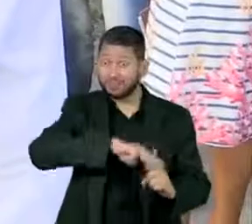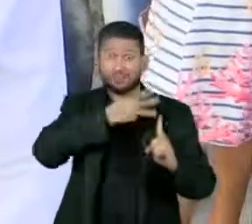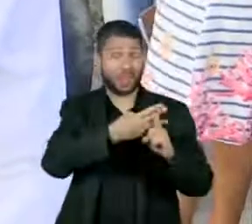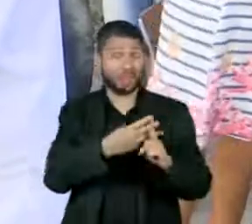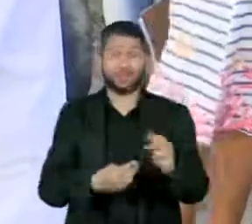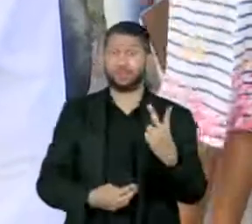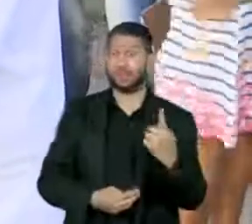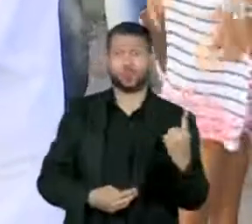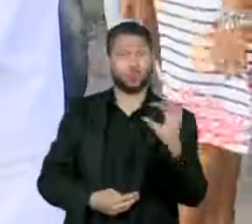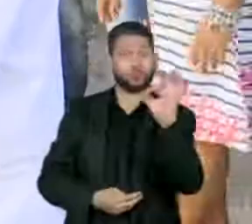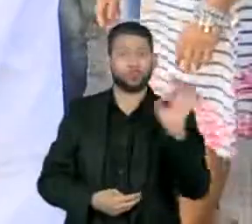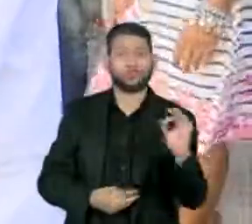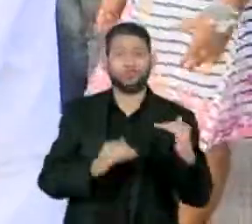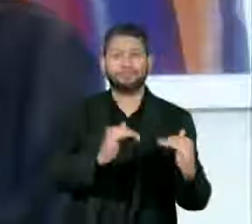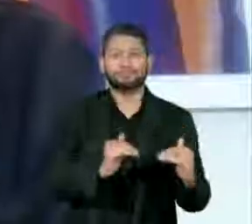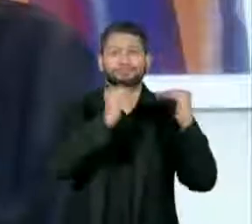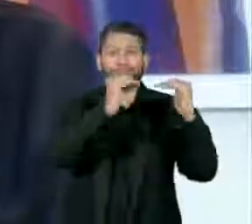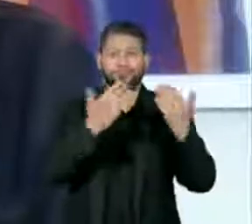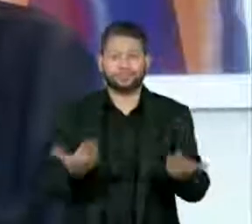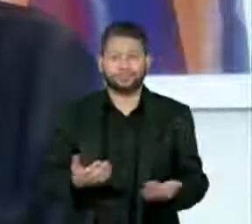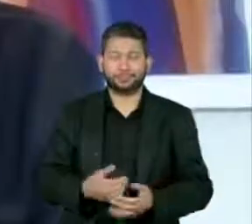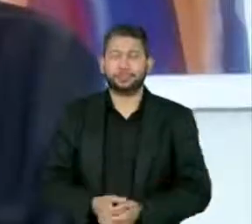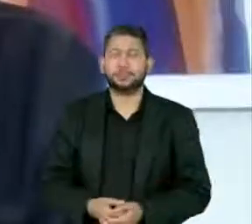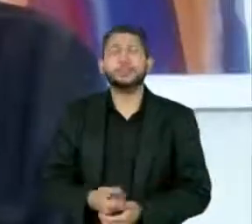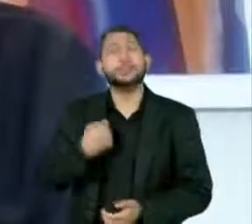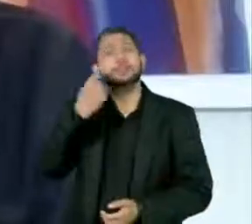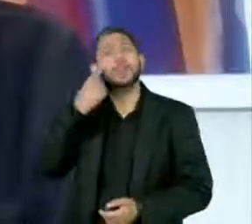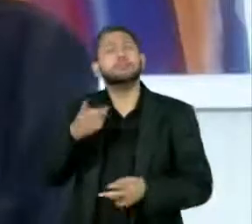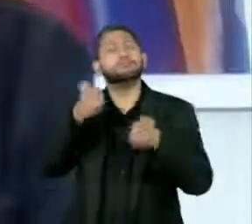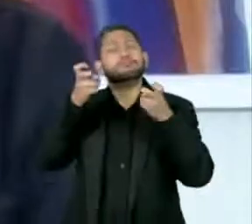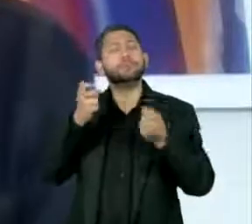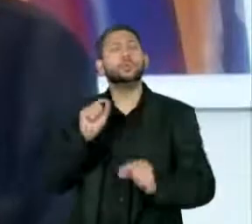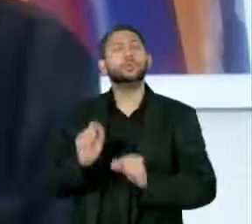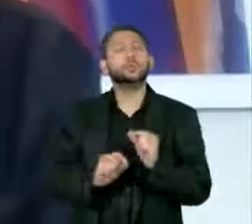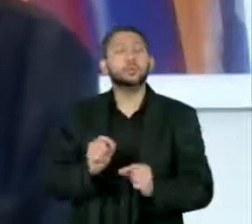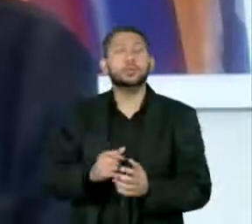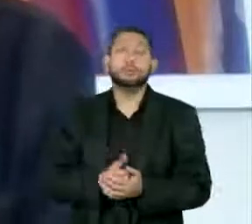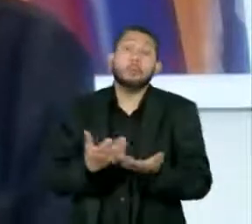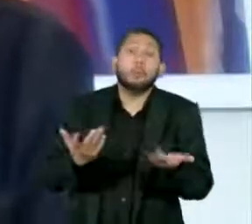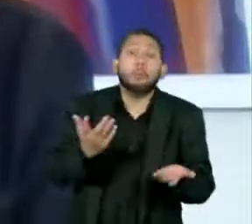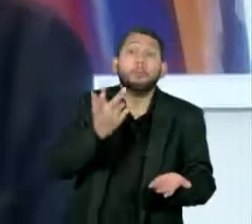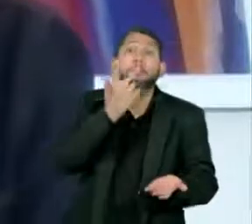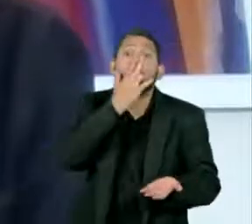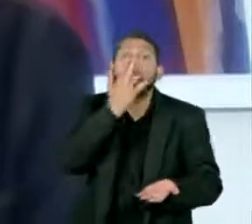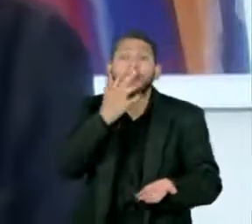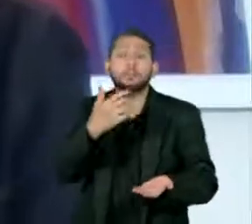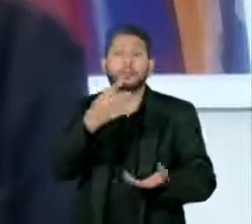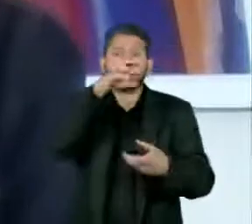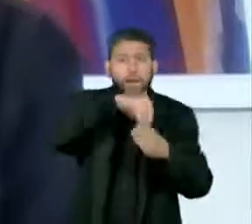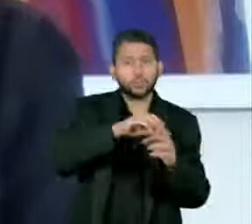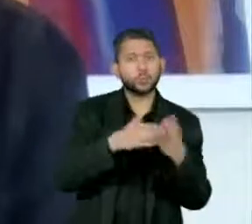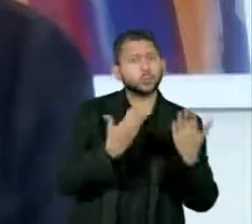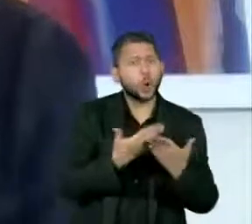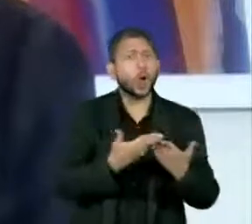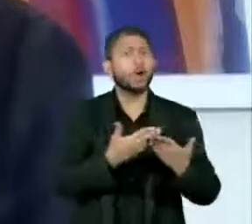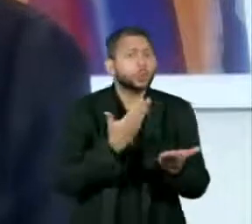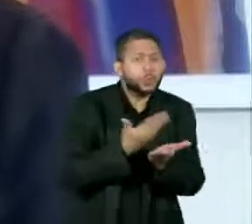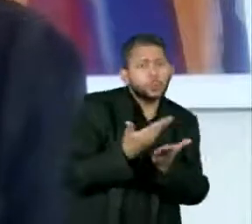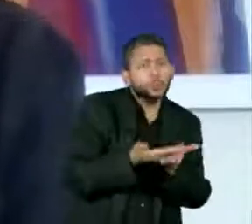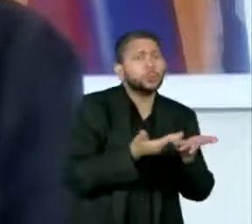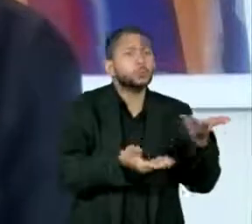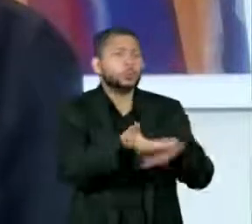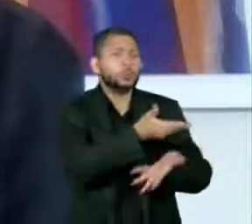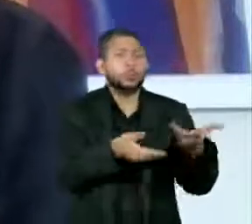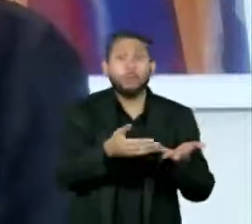maior, de 21%. A gente acaba muitas vezes disputando com atividades criminosas que são muito